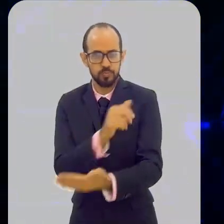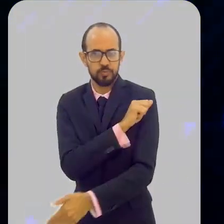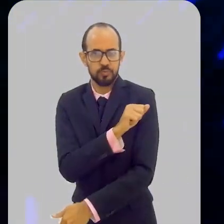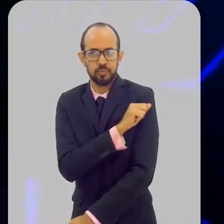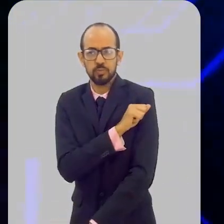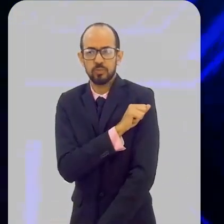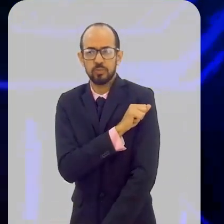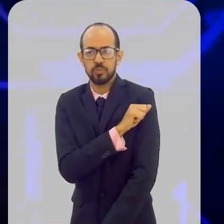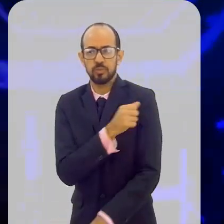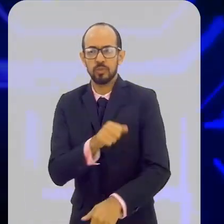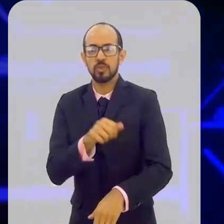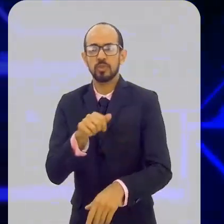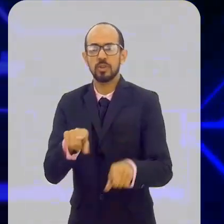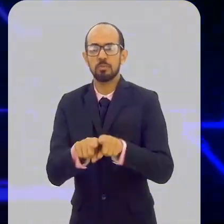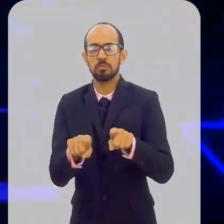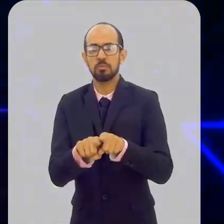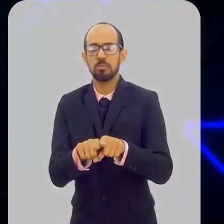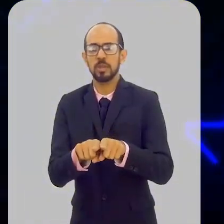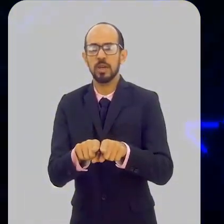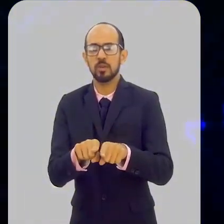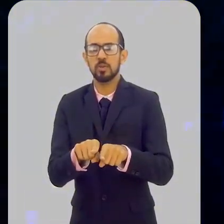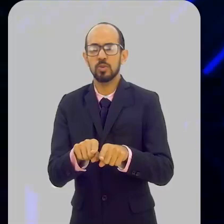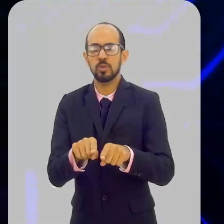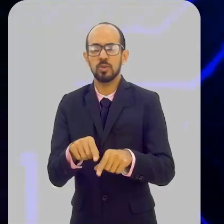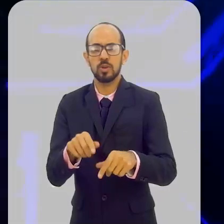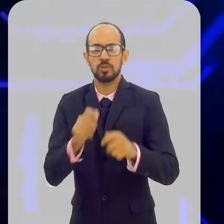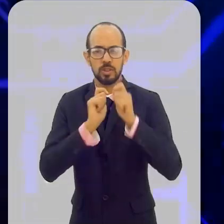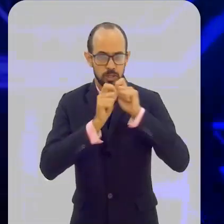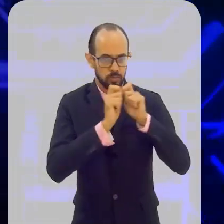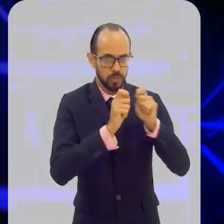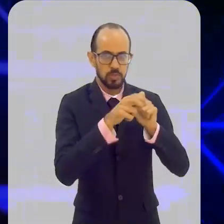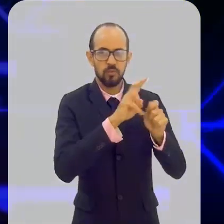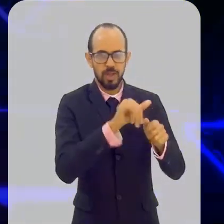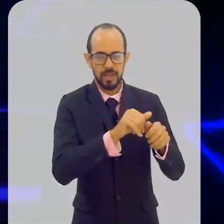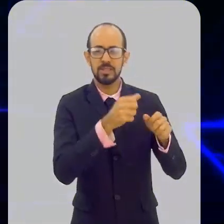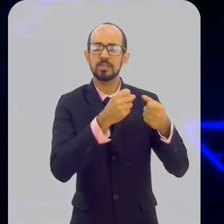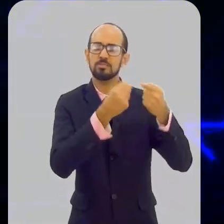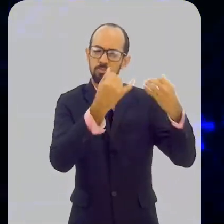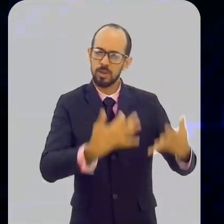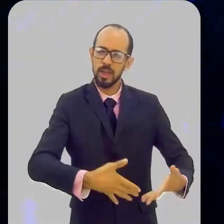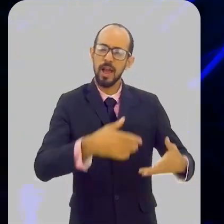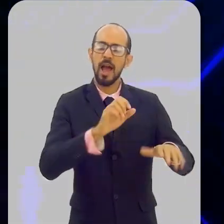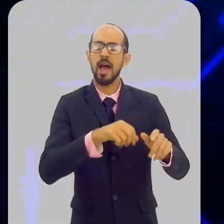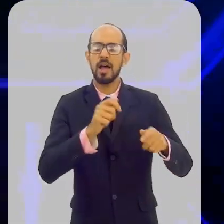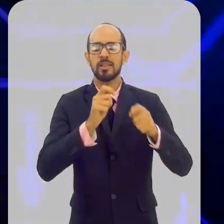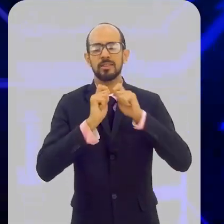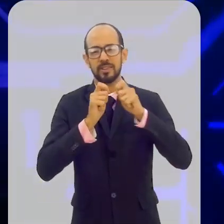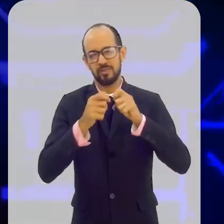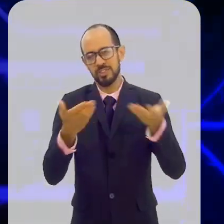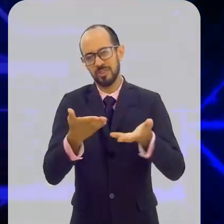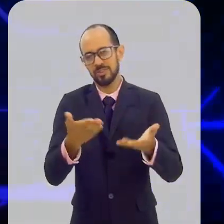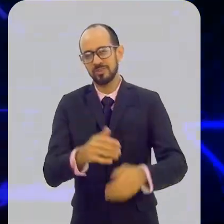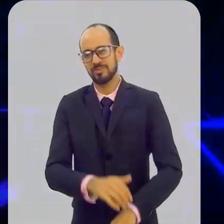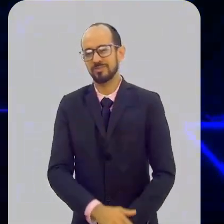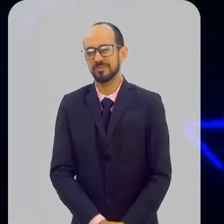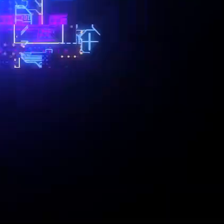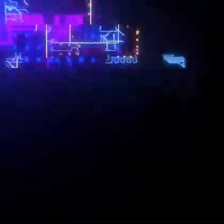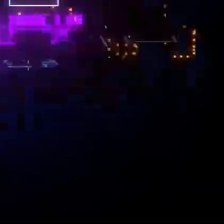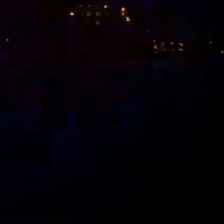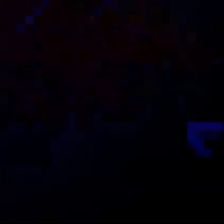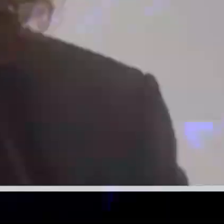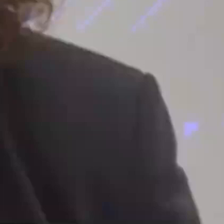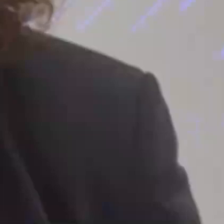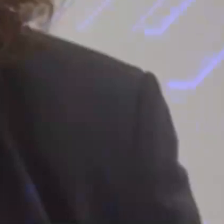nas escolas e nas universidades. É o que explicam os entrevistados do terceiro capítulo do Agenda de Futuro, que começa agora. Vem comigo.